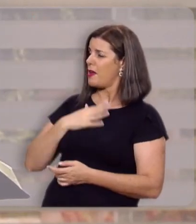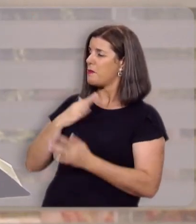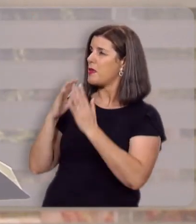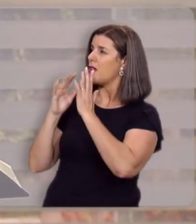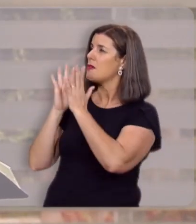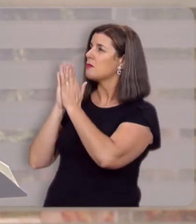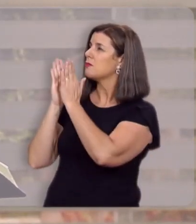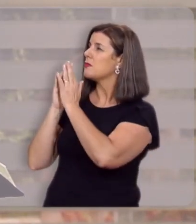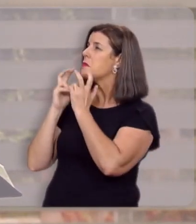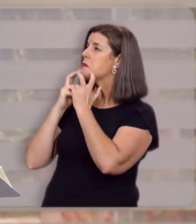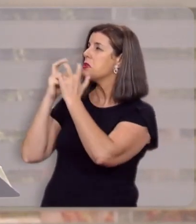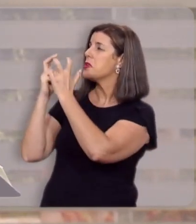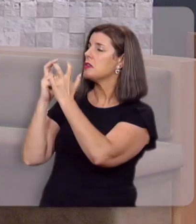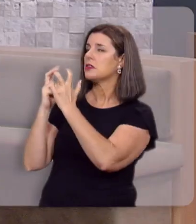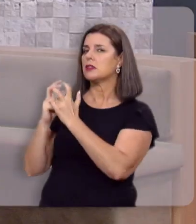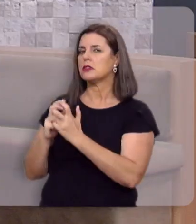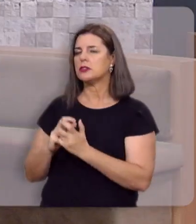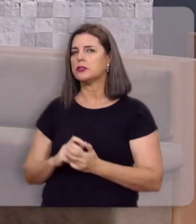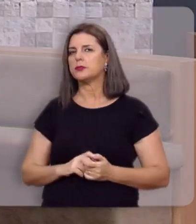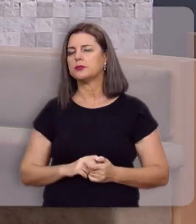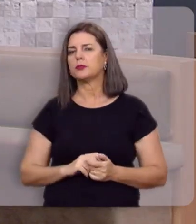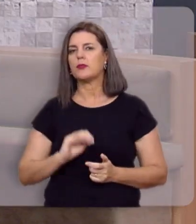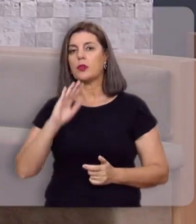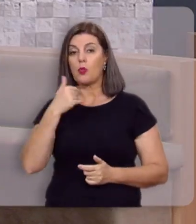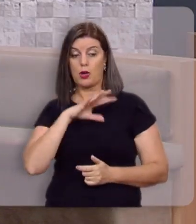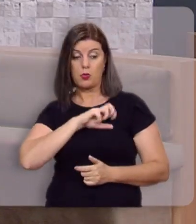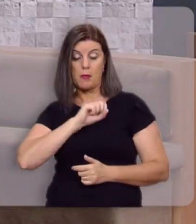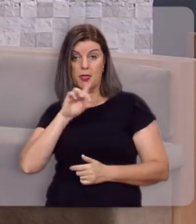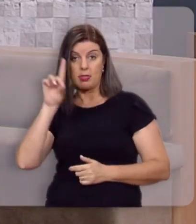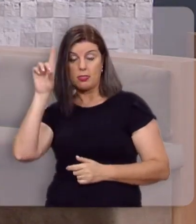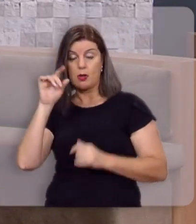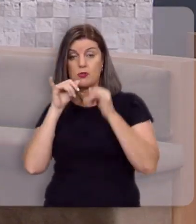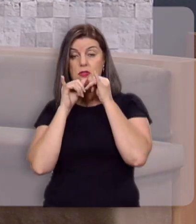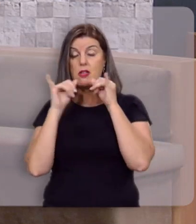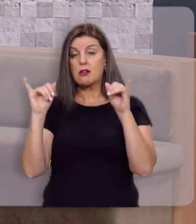e as minhas súplicas. Quando você ama a Deus,